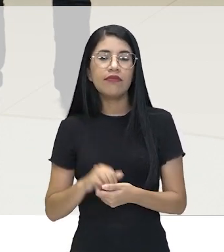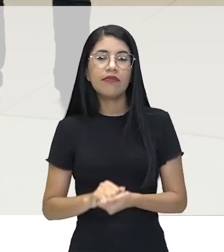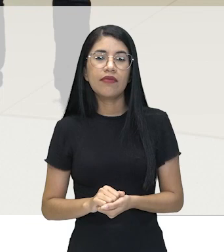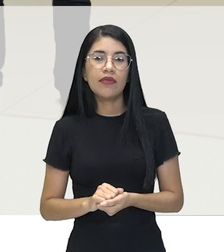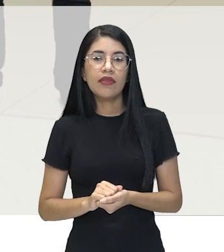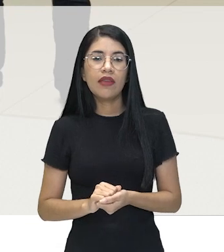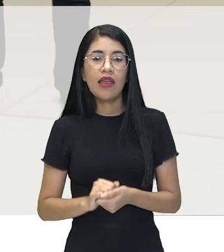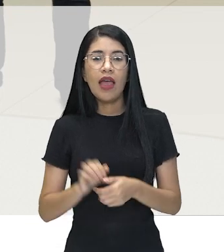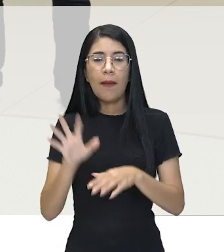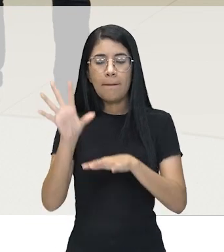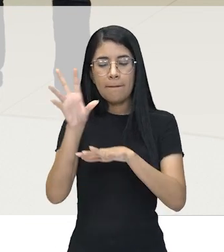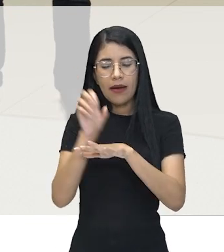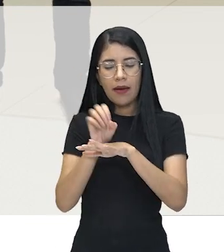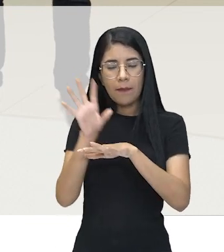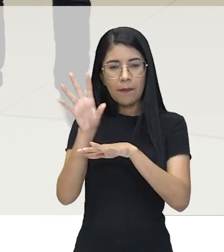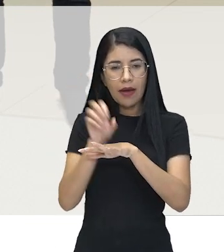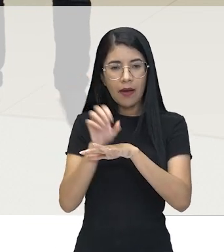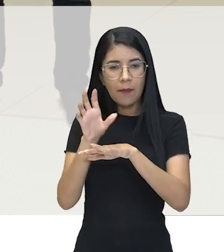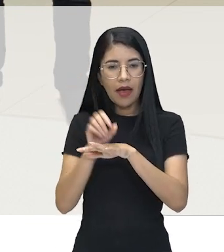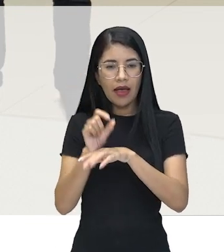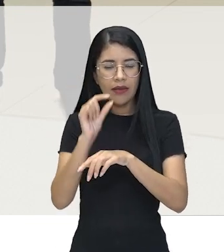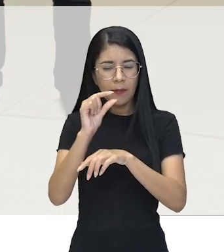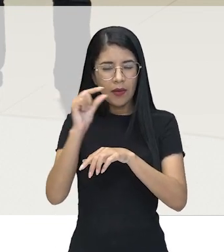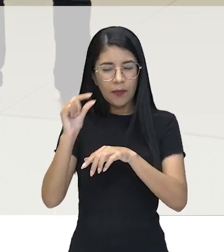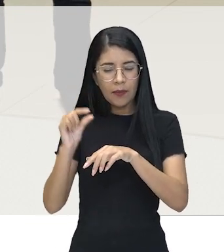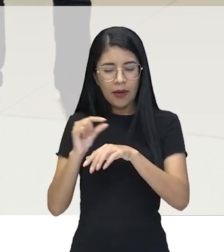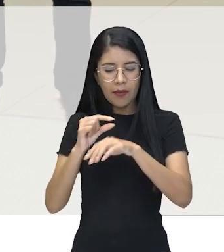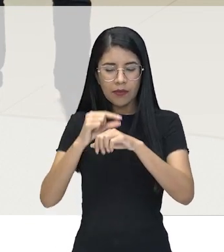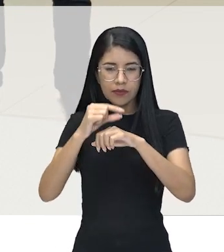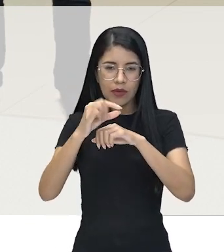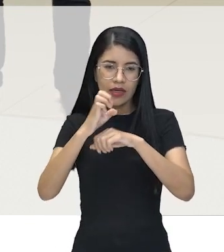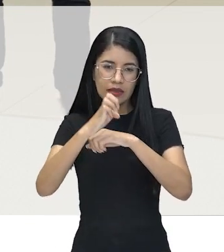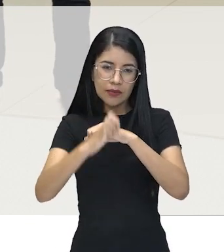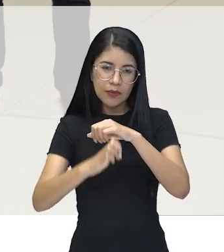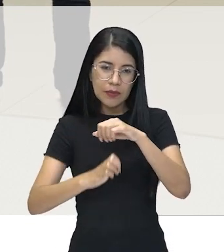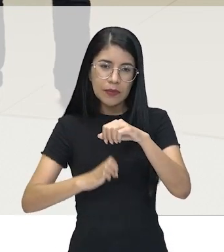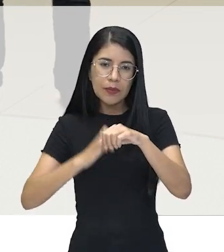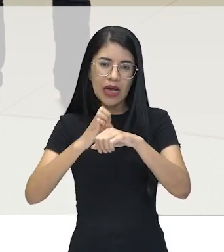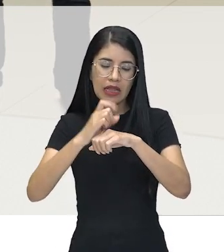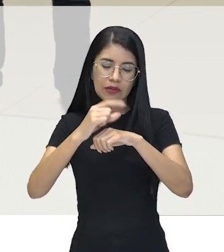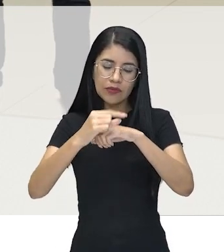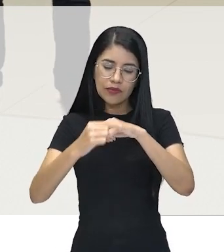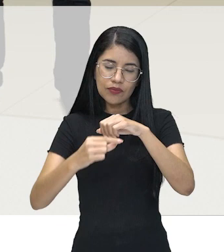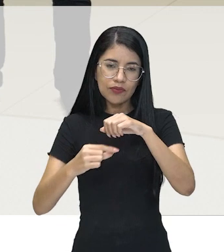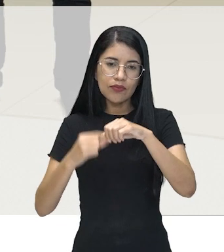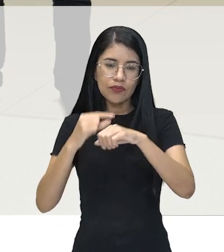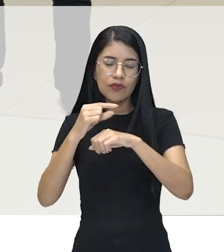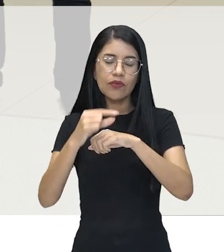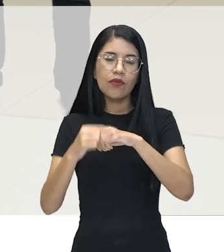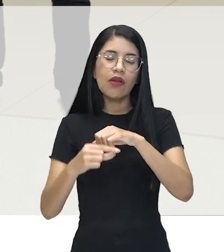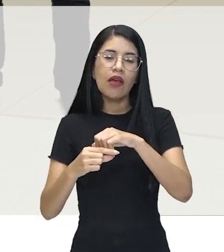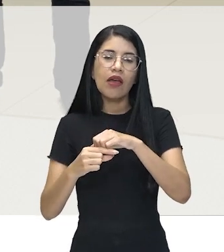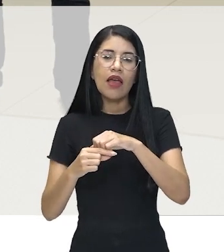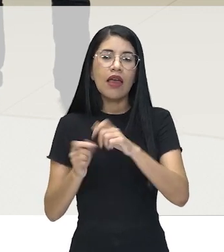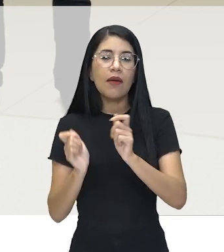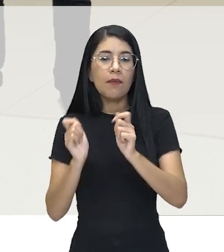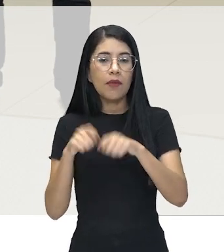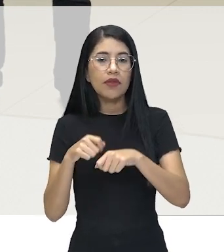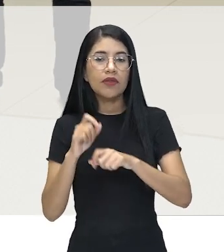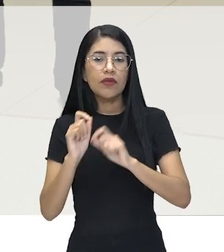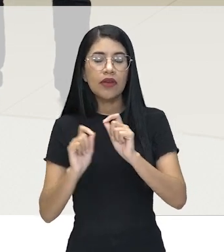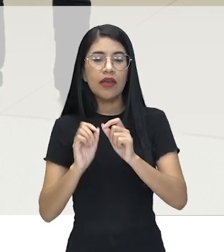radiação consegue arrancar essas bolinhas. Essas bolinhas são os elétrons. E aí esses elétrons vão conseguir